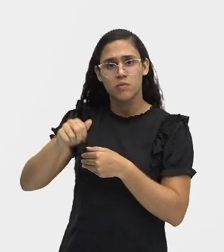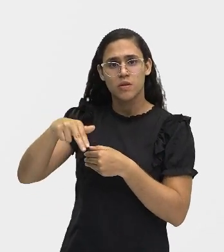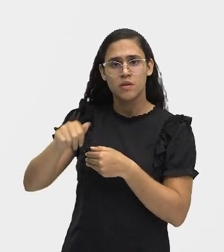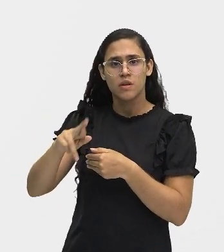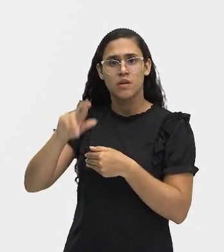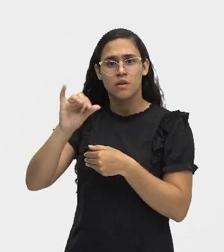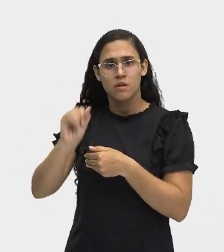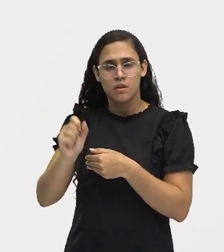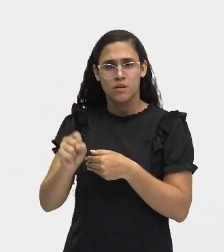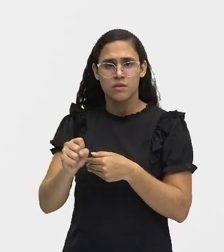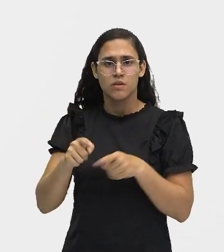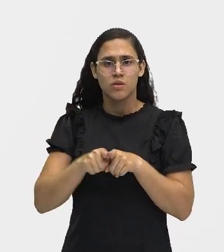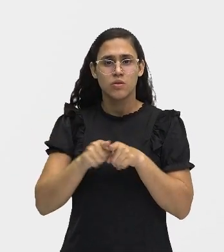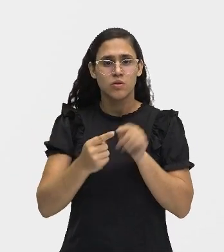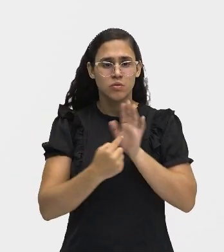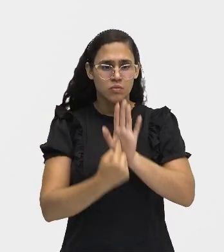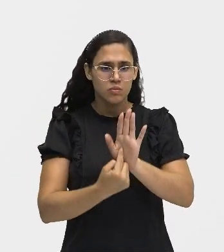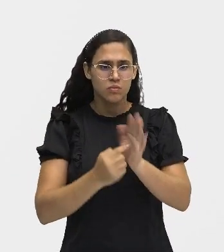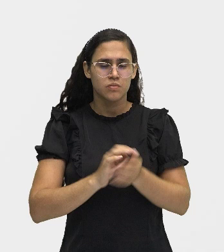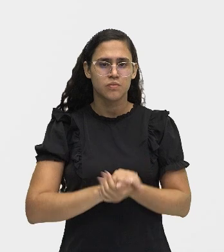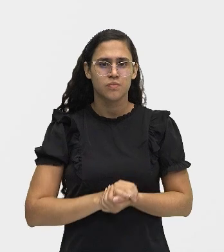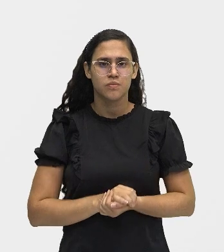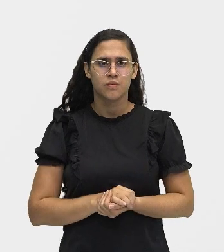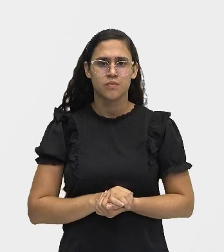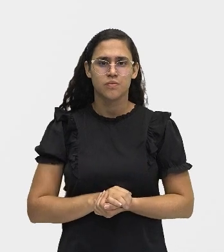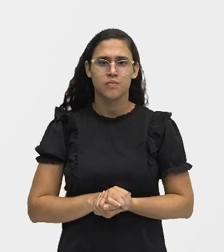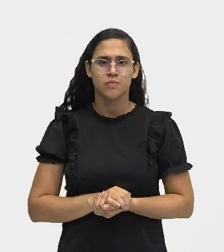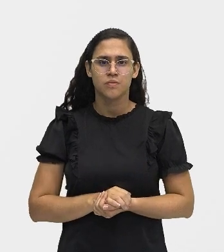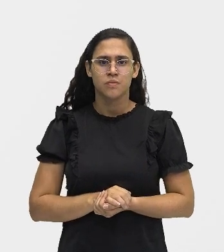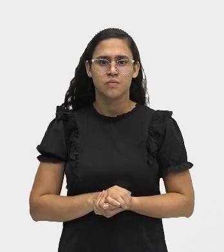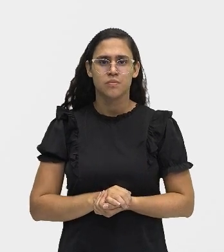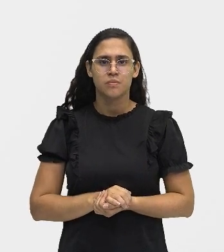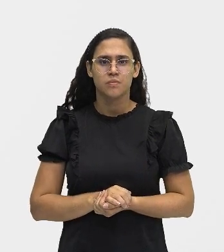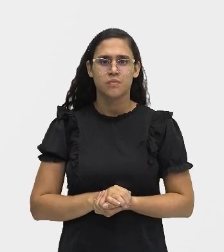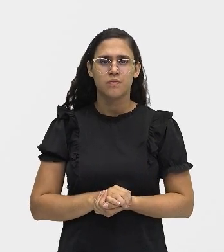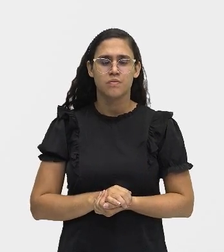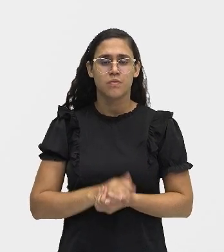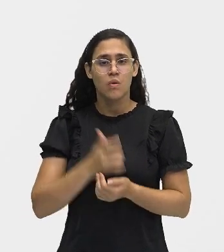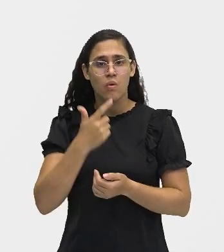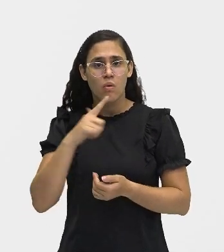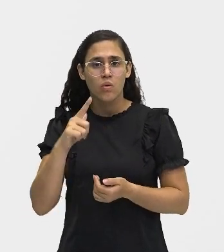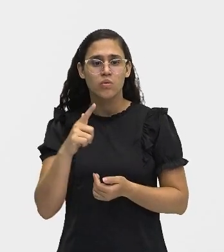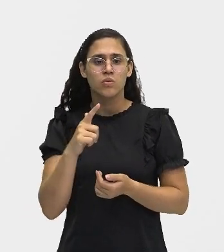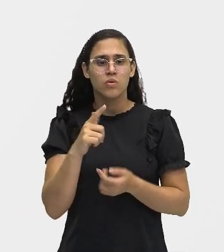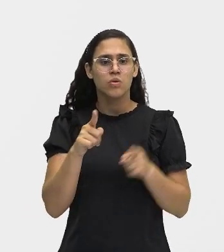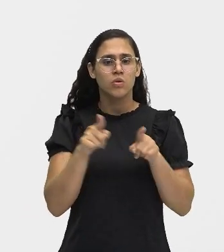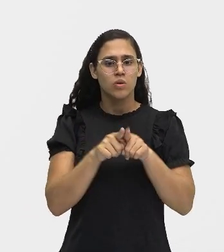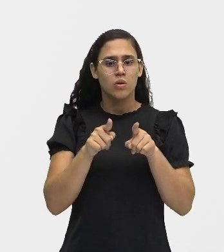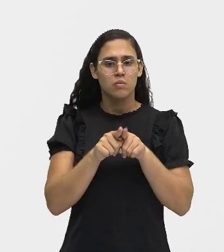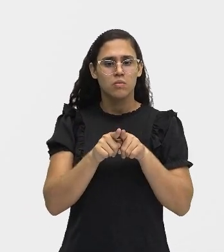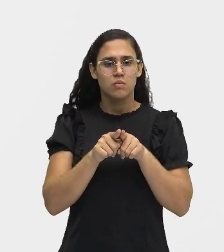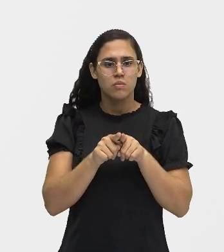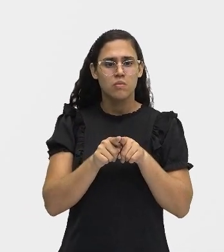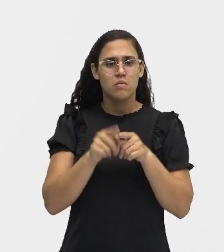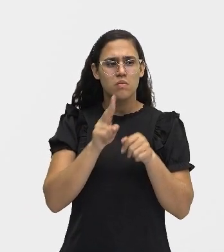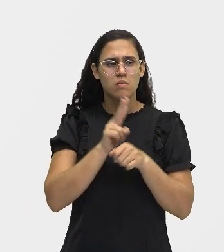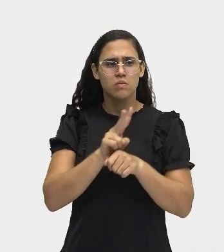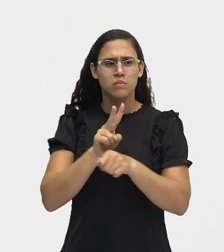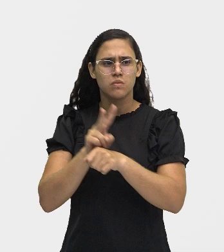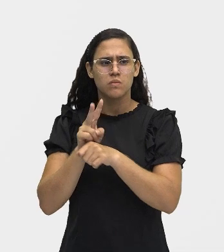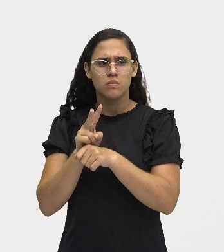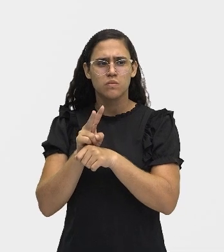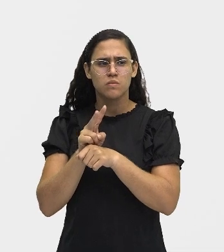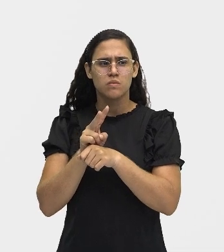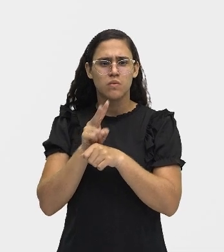molde, né? Aquela mineralização. Uma outra forma também vai ser a conservação ou